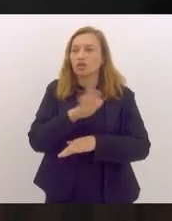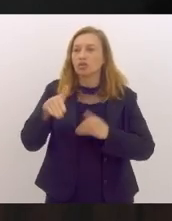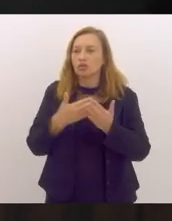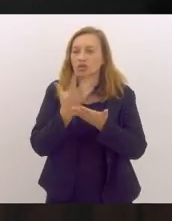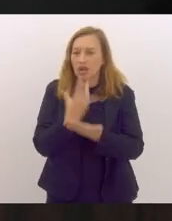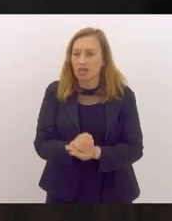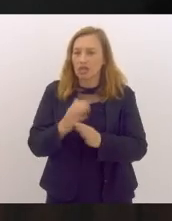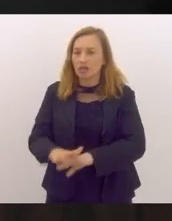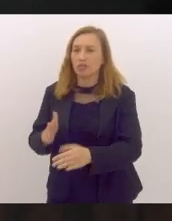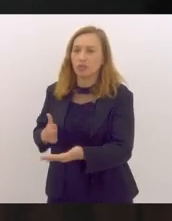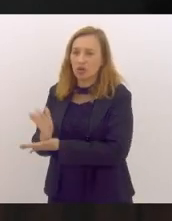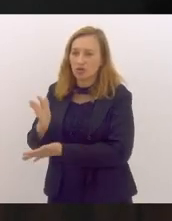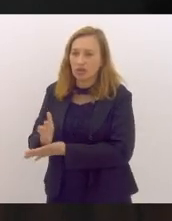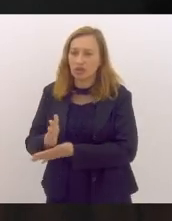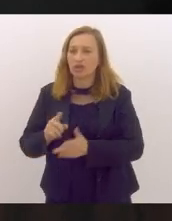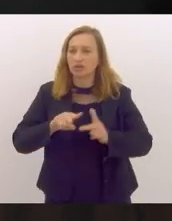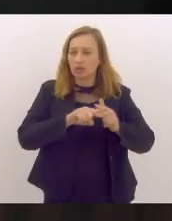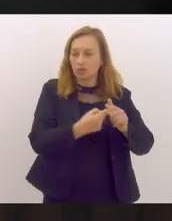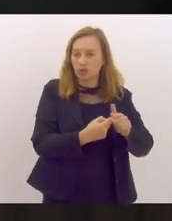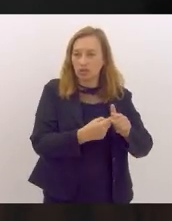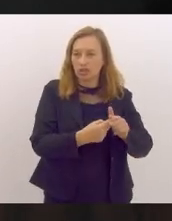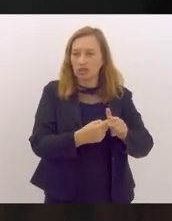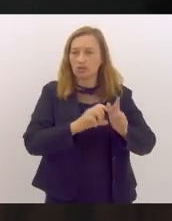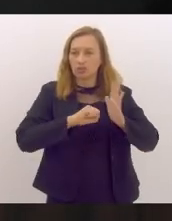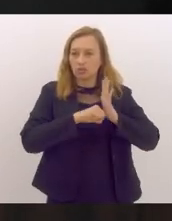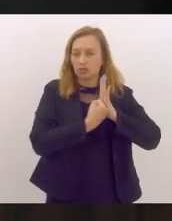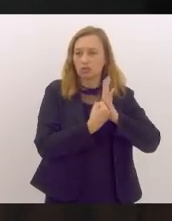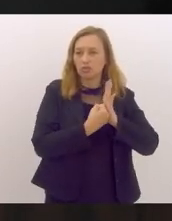estão, aprovado pela manutenção do veto.